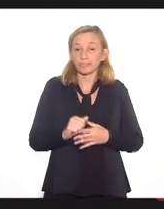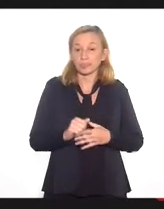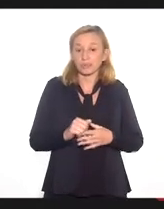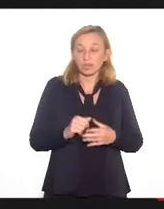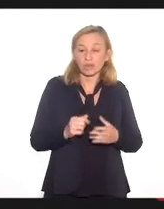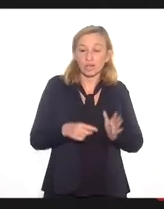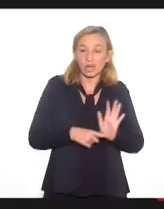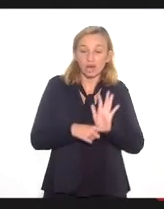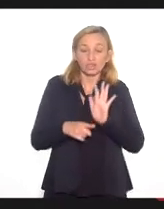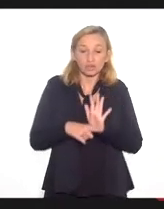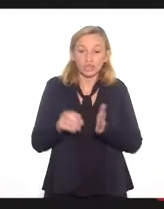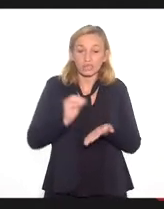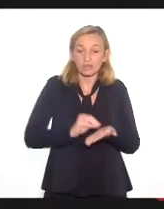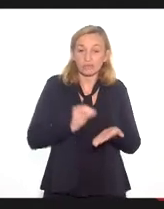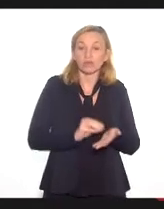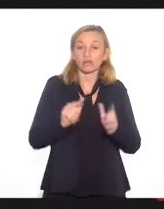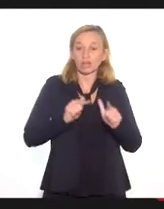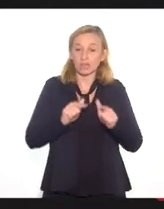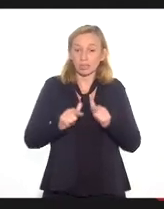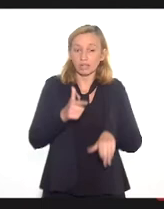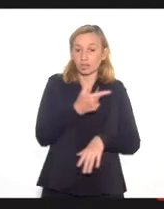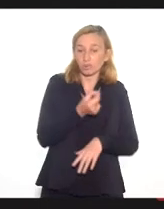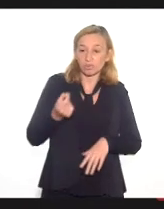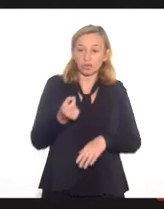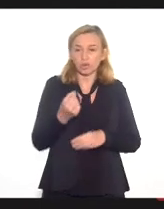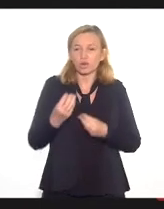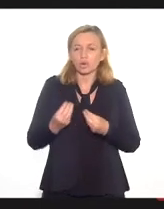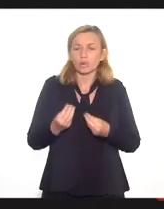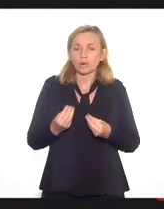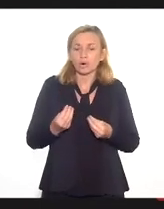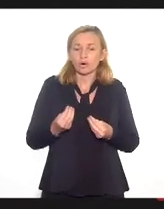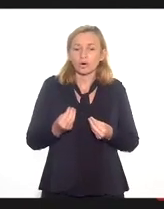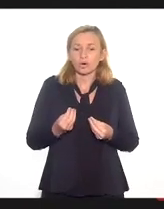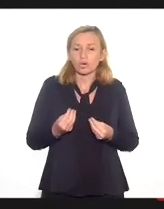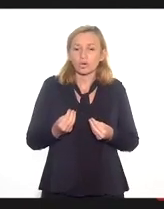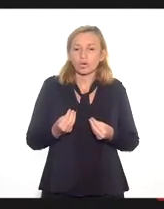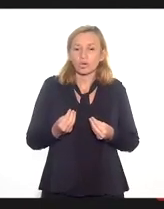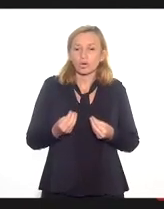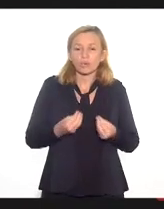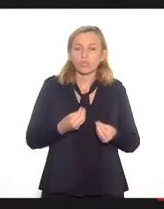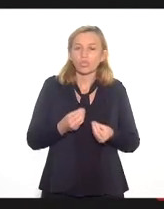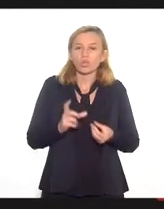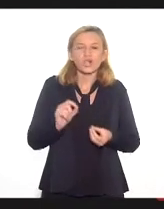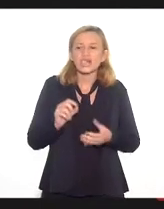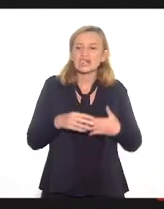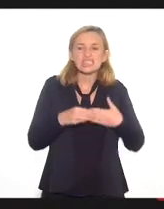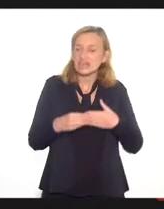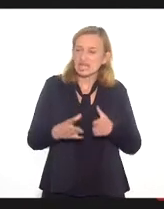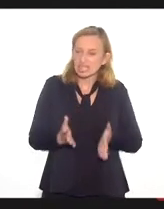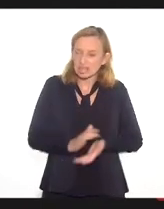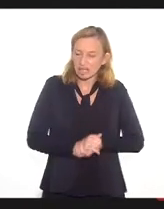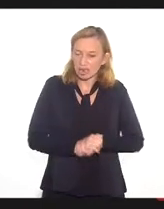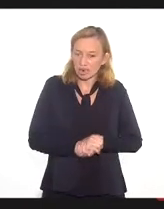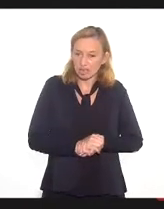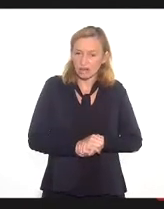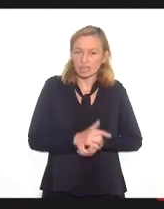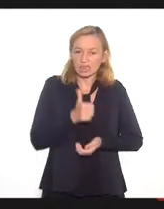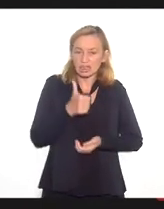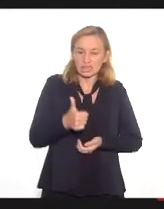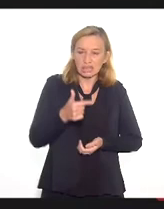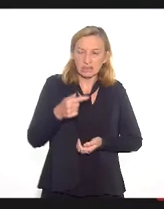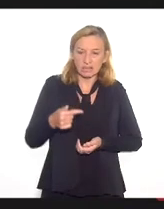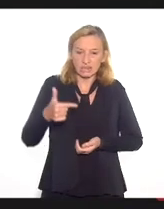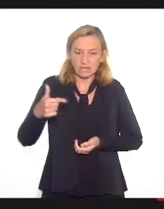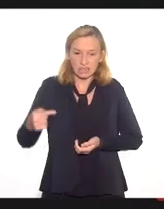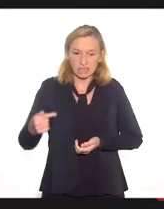compensar esse desemprego em 2020 qual o guia que a gente vai seguir? é 127 mil do Caged